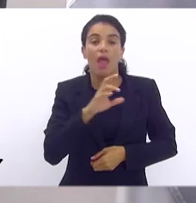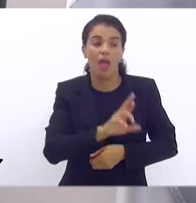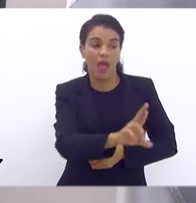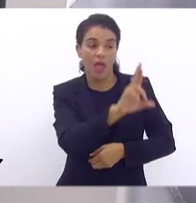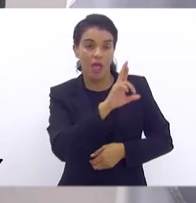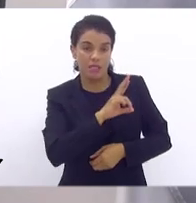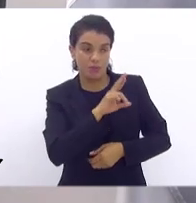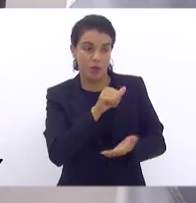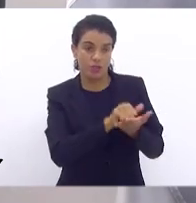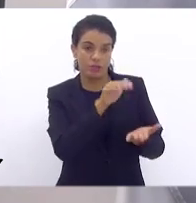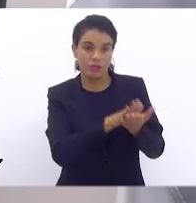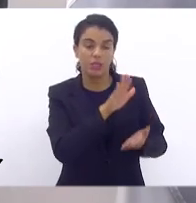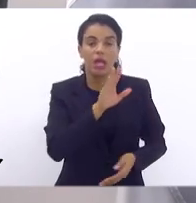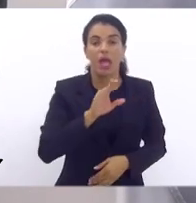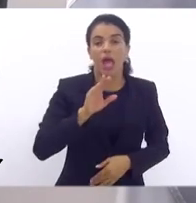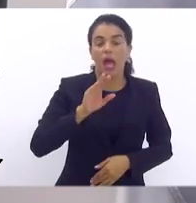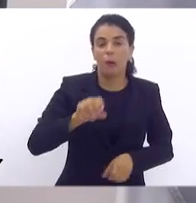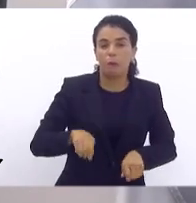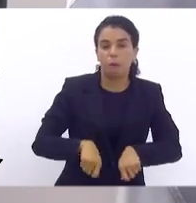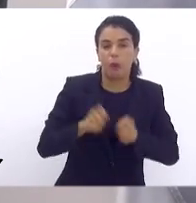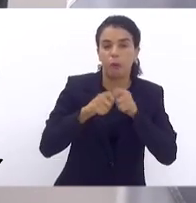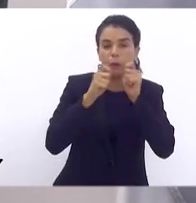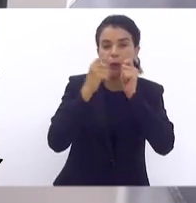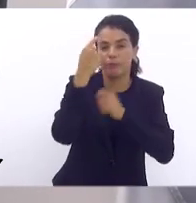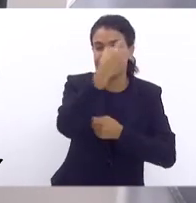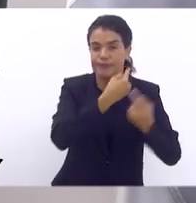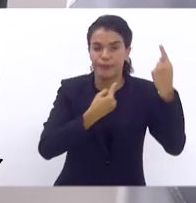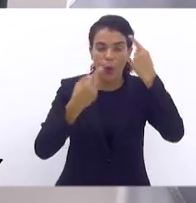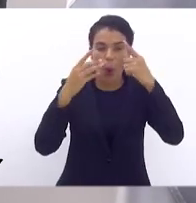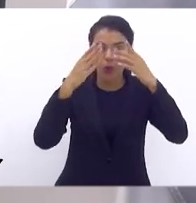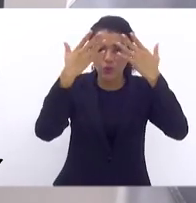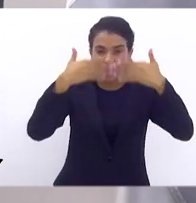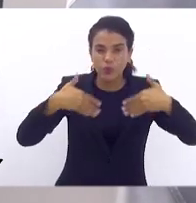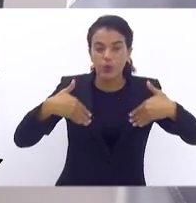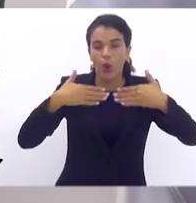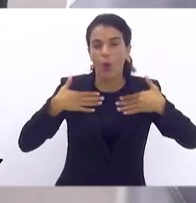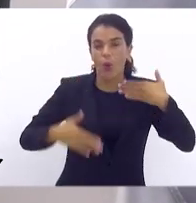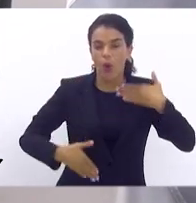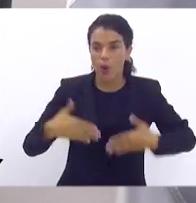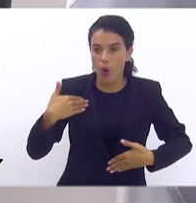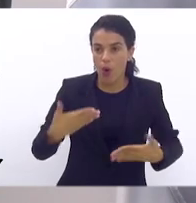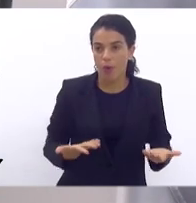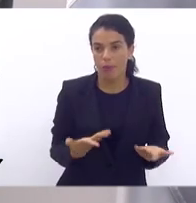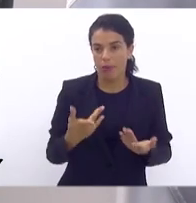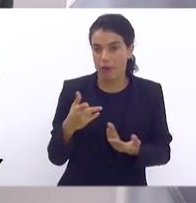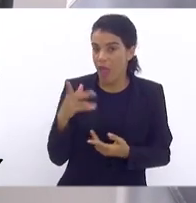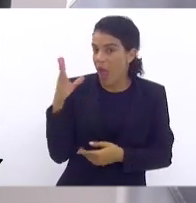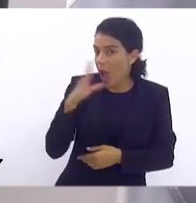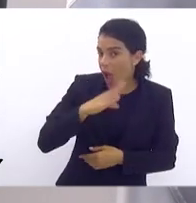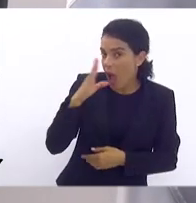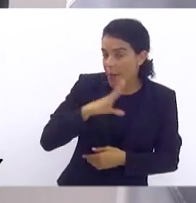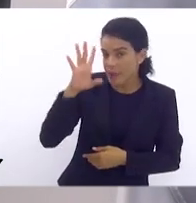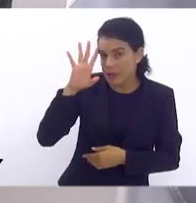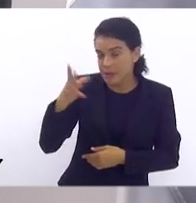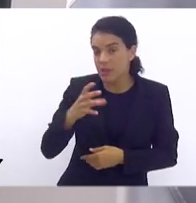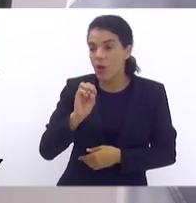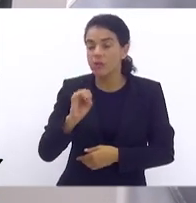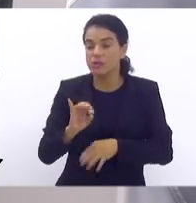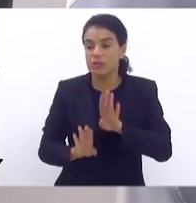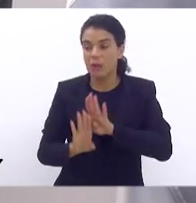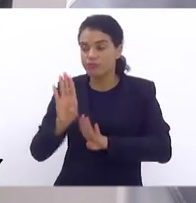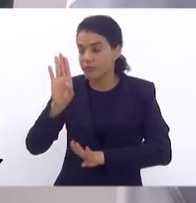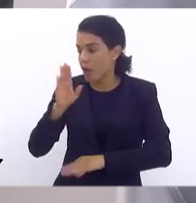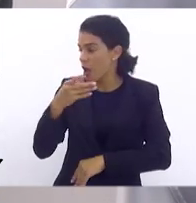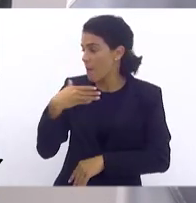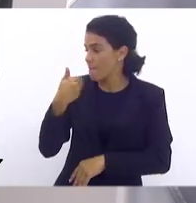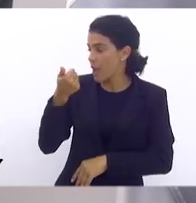ou dano moral ela é mais rápida do que da resposta a publicação criminal né se tá tendo um